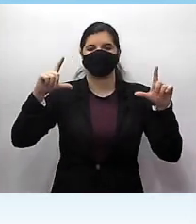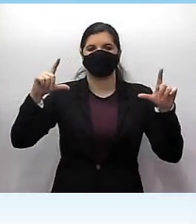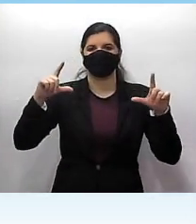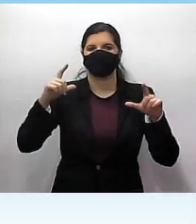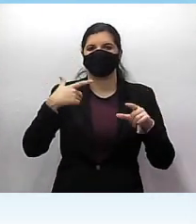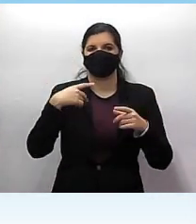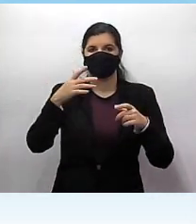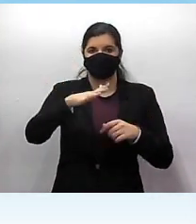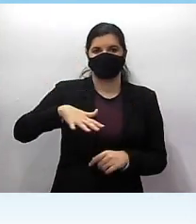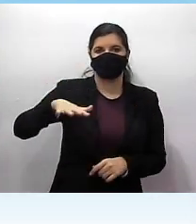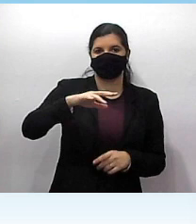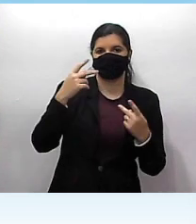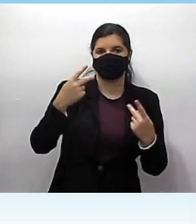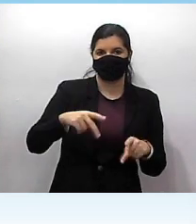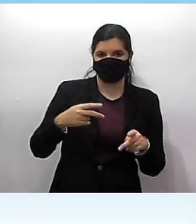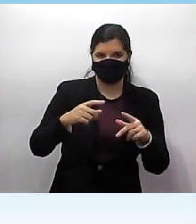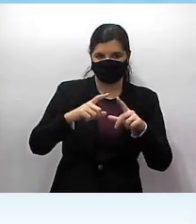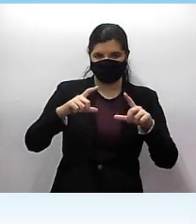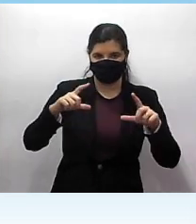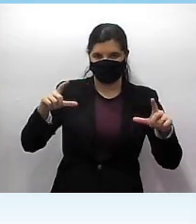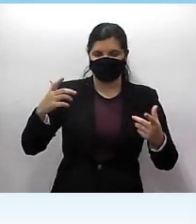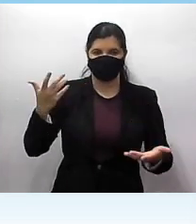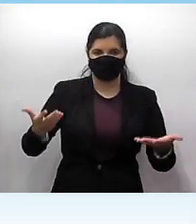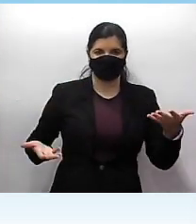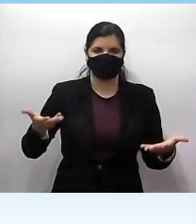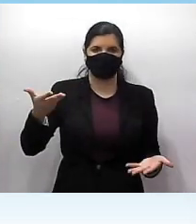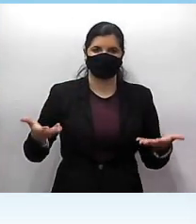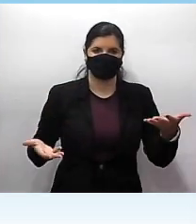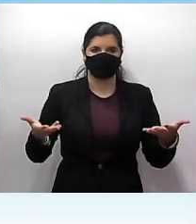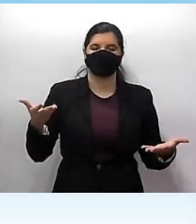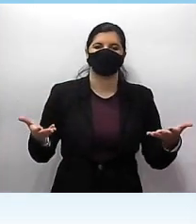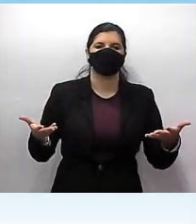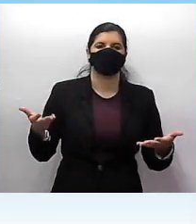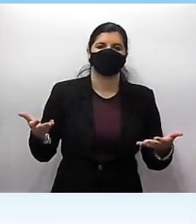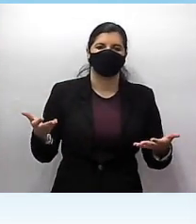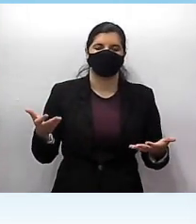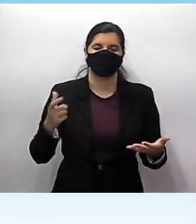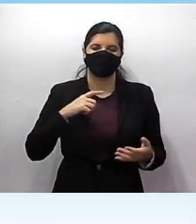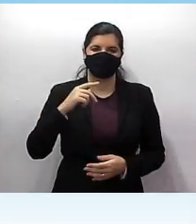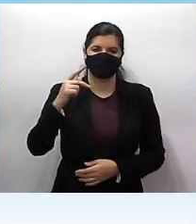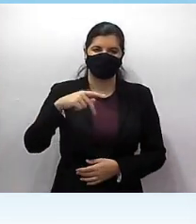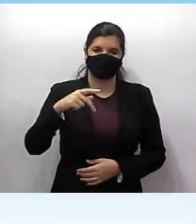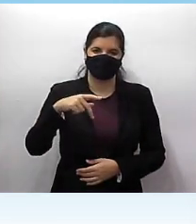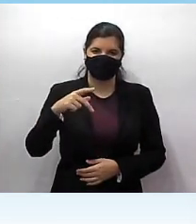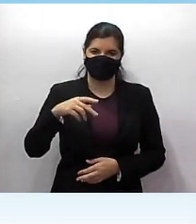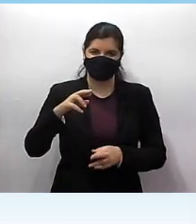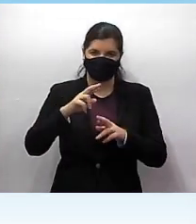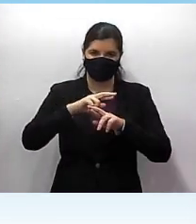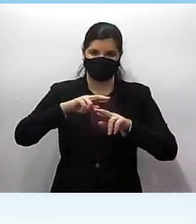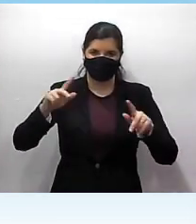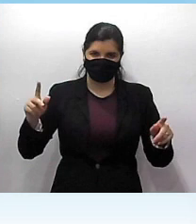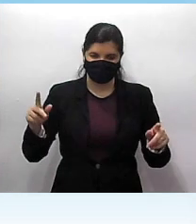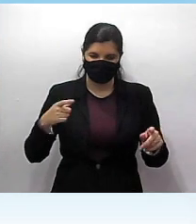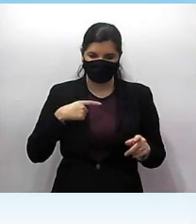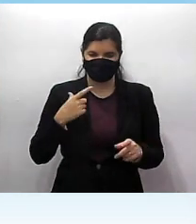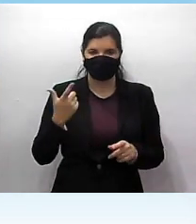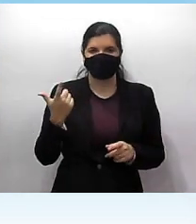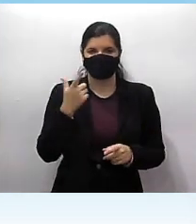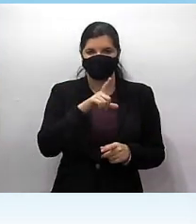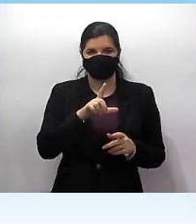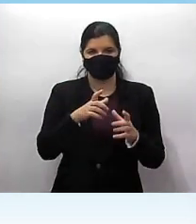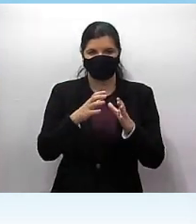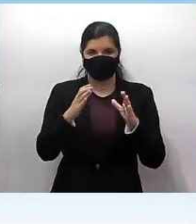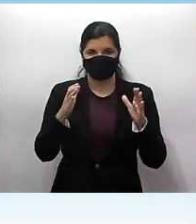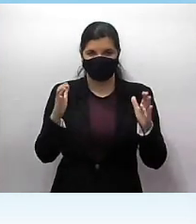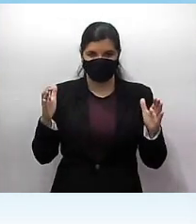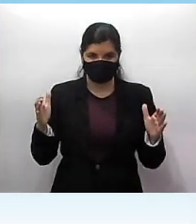A sua área irá aumentar proporcionalmente, não ao perímetro, mas completamente diferente, mas irá também